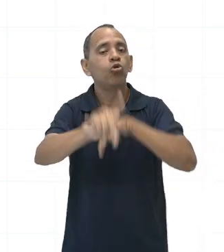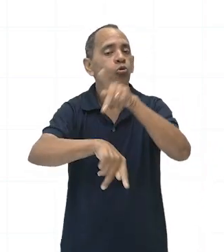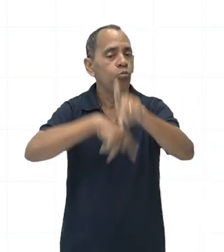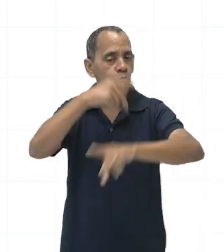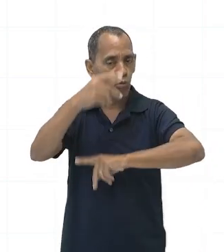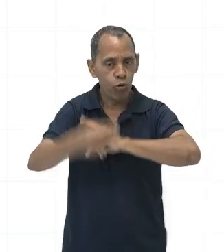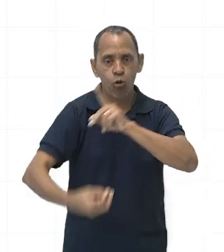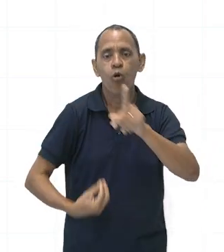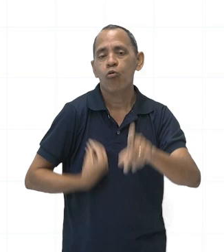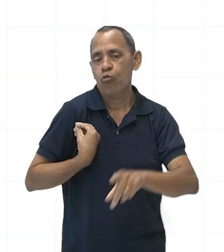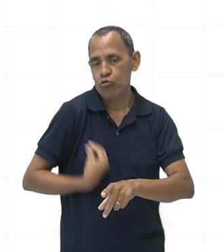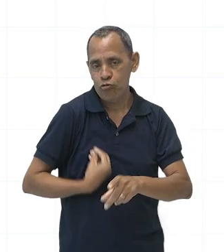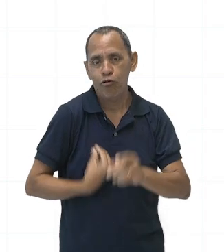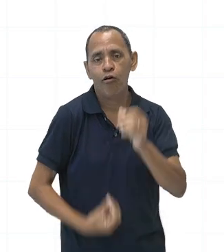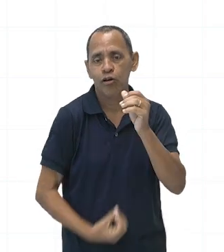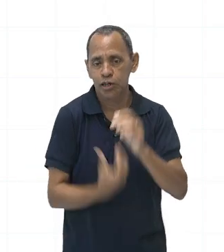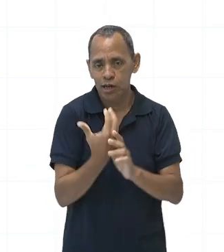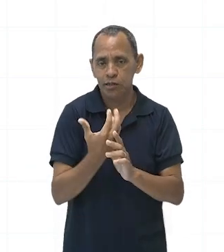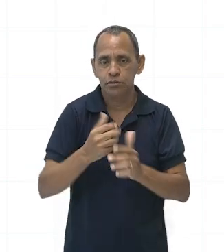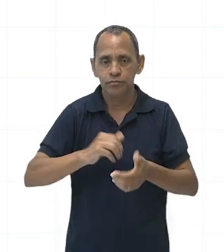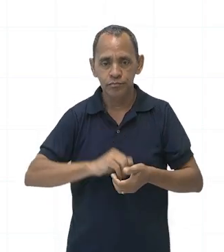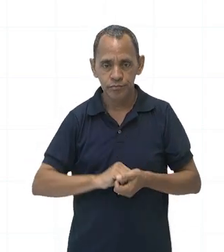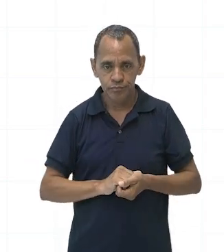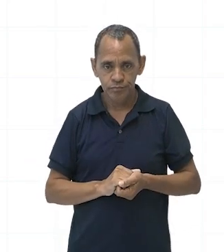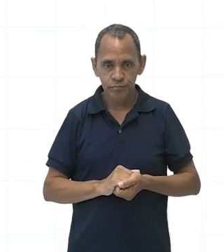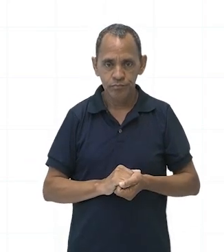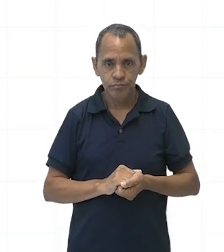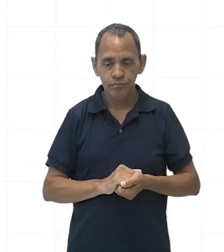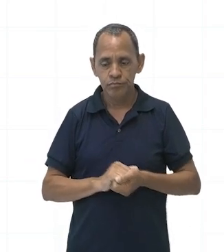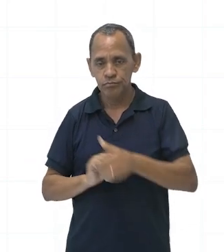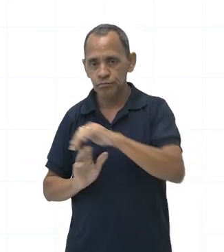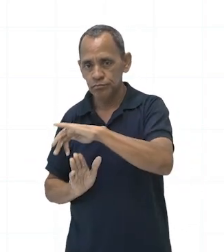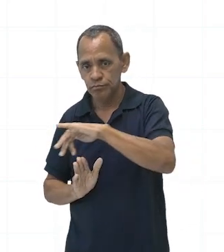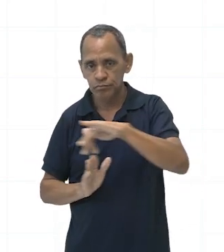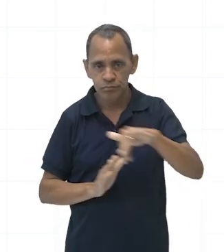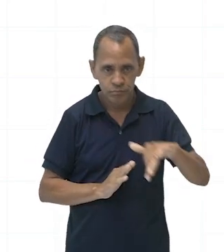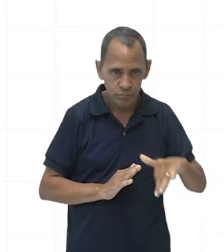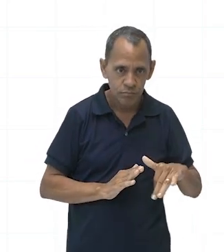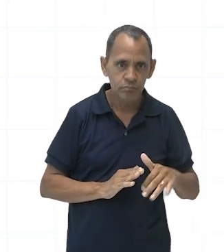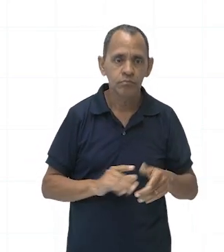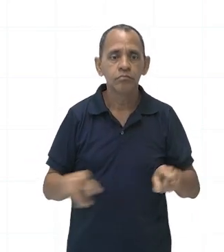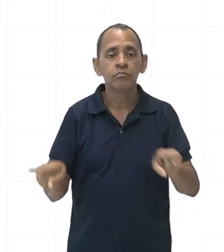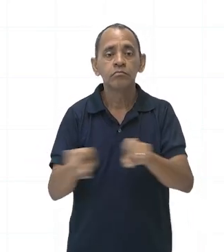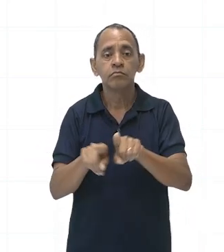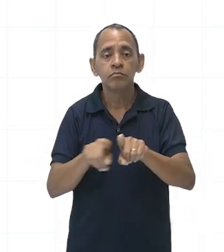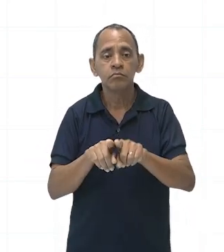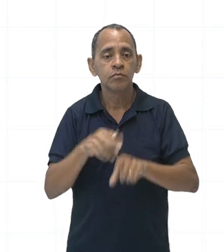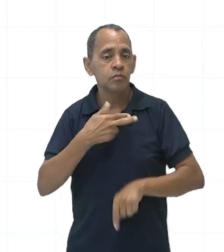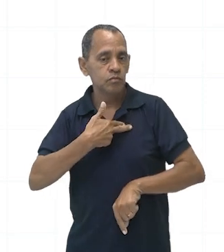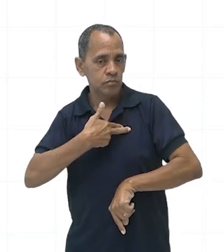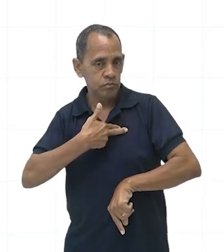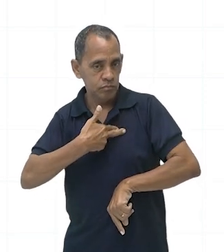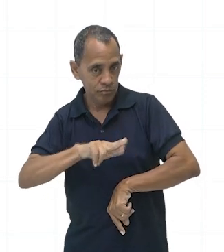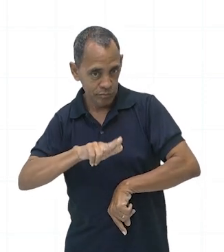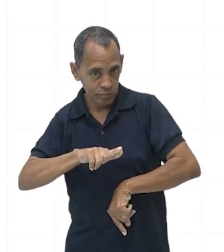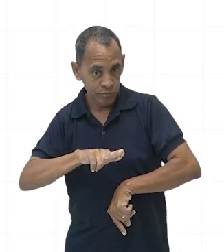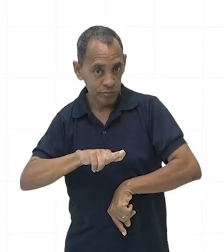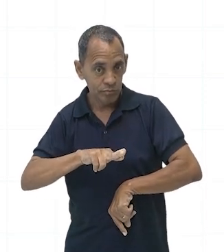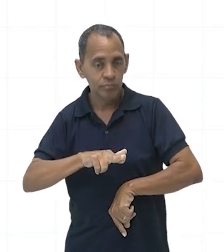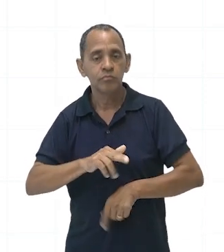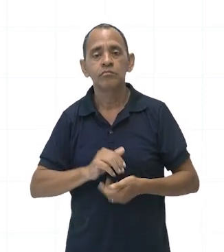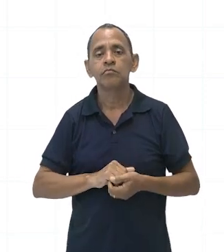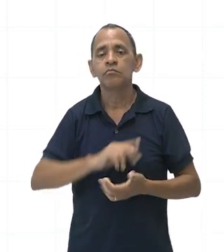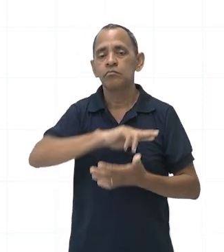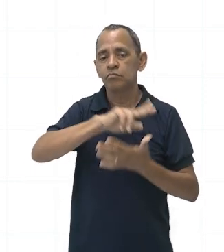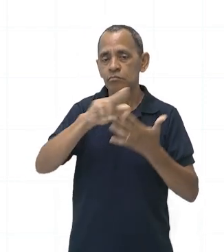ela surge, tá certo? Outro contexto é o religioso, tá?